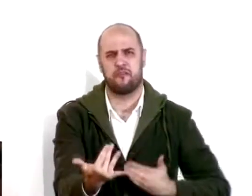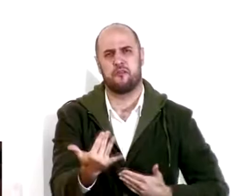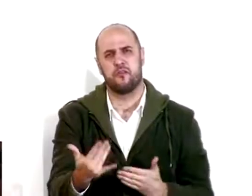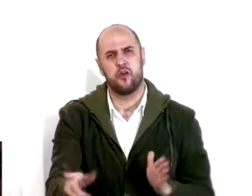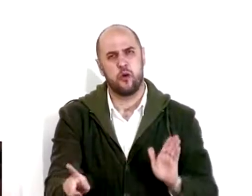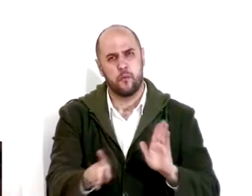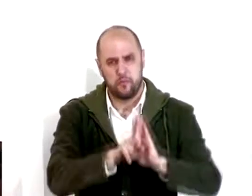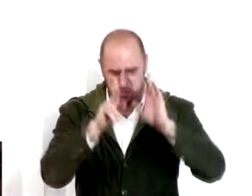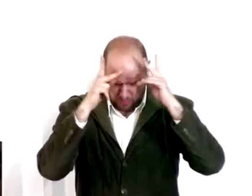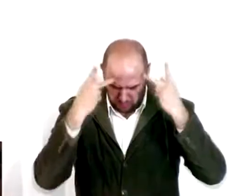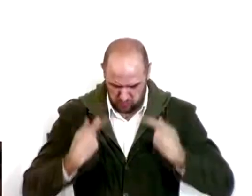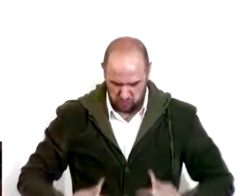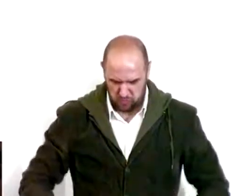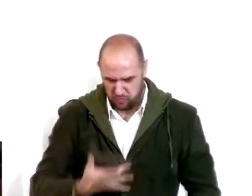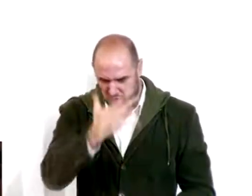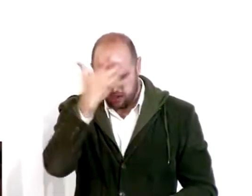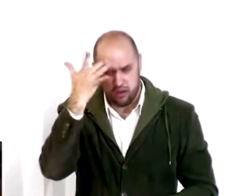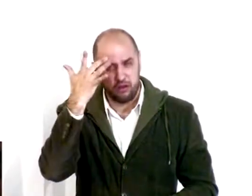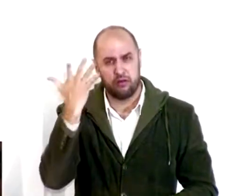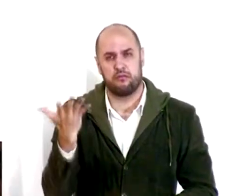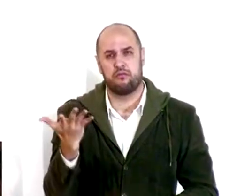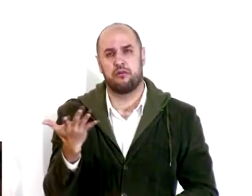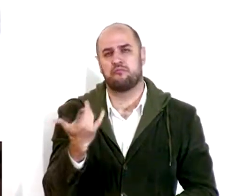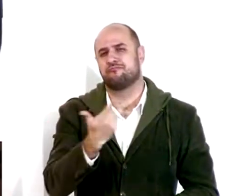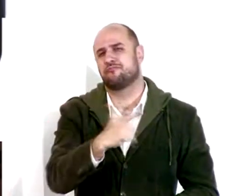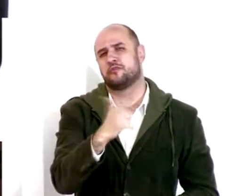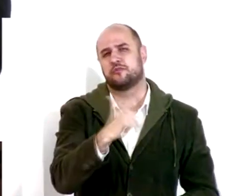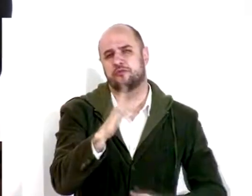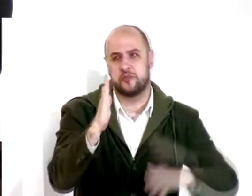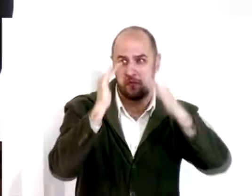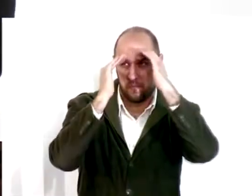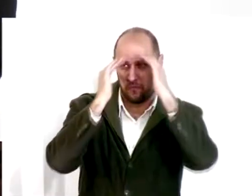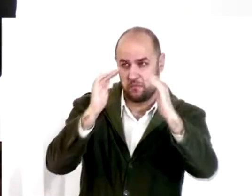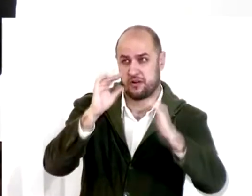humana caída, sem o temor de Deus.